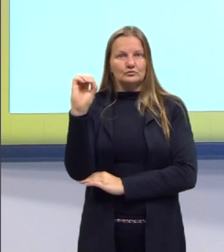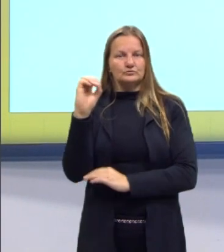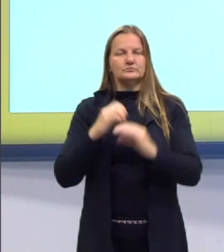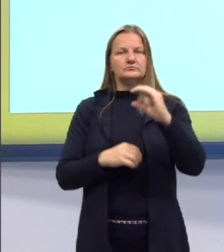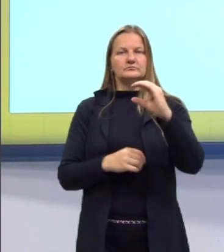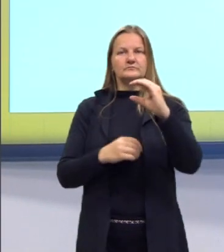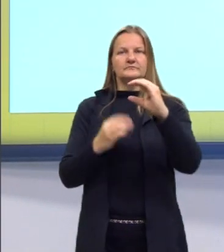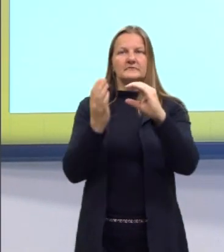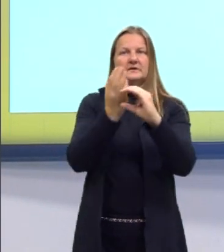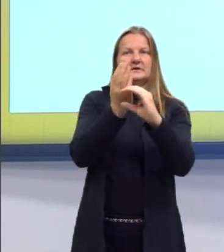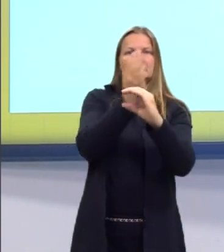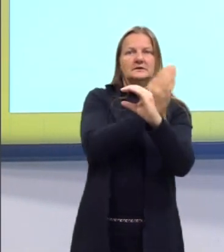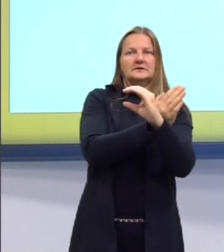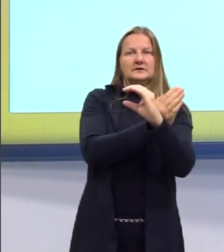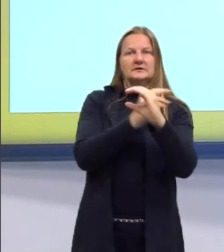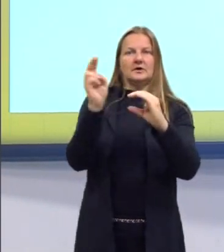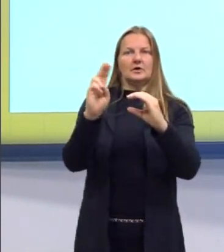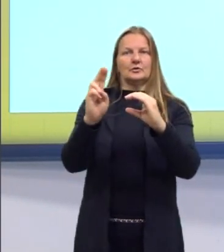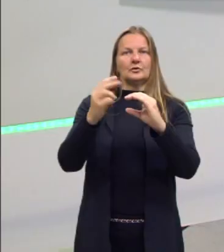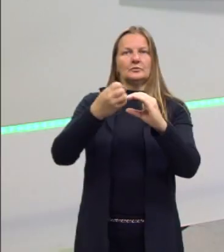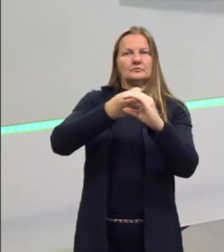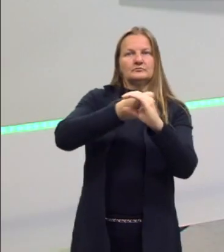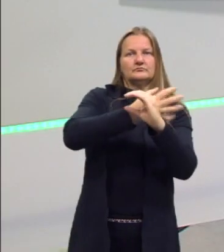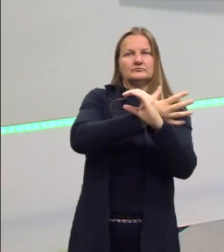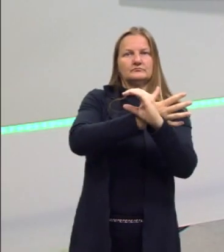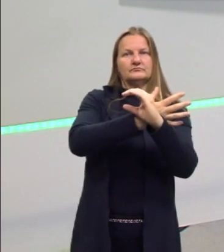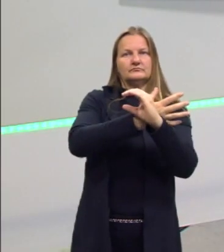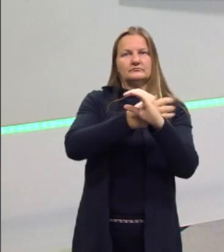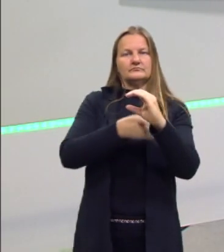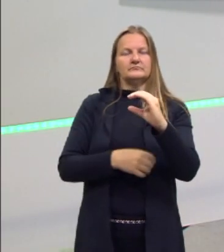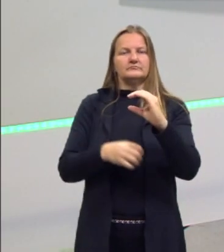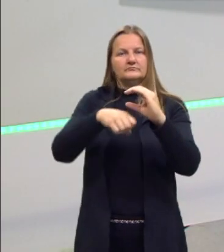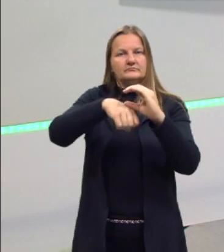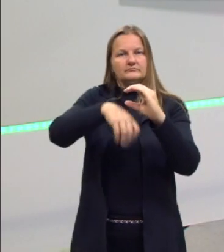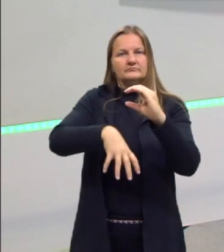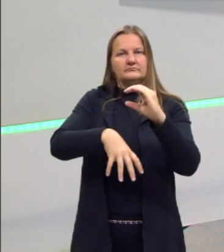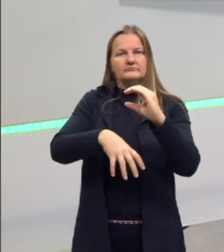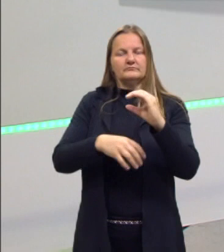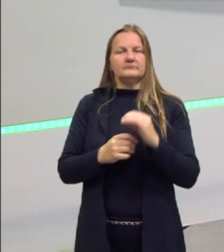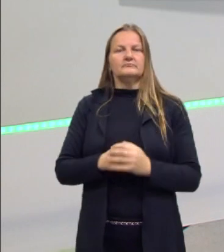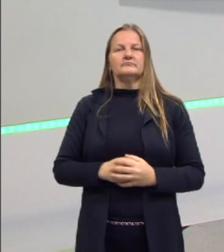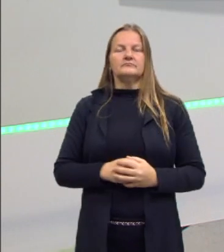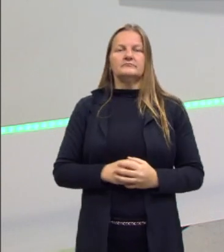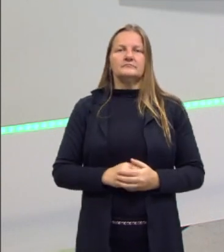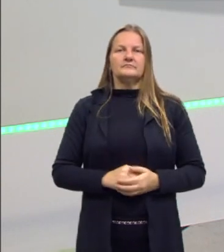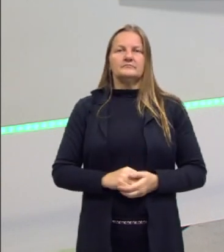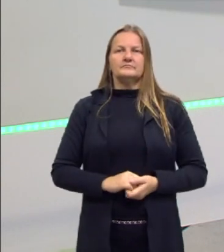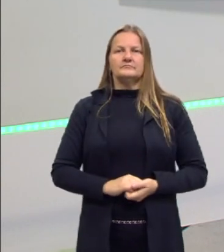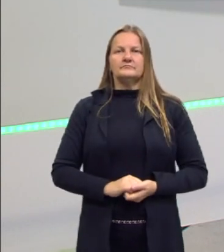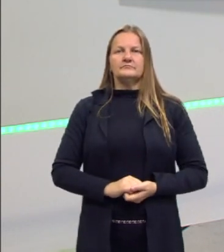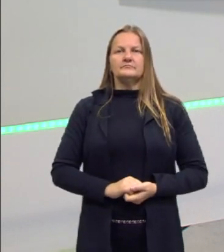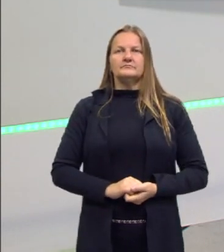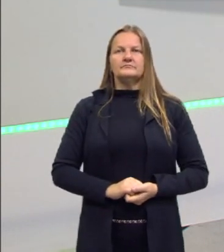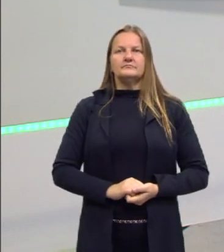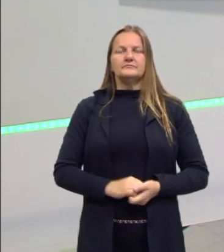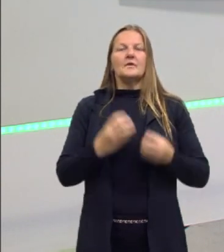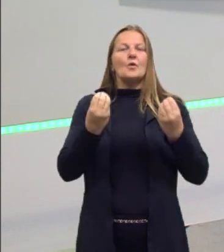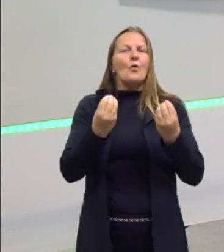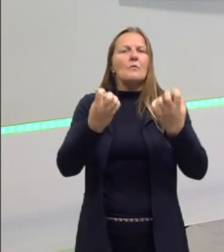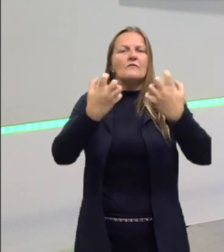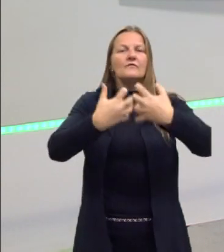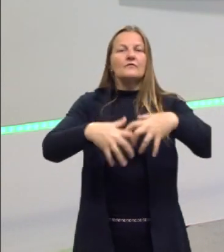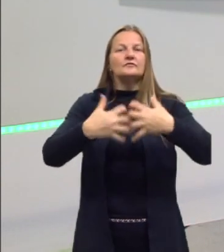vem antes do nome previsto pela iupac antes do prefixo infixo sufixo tá como funciona